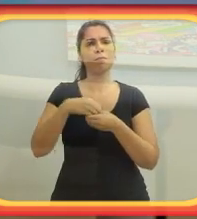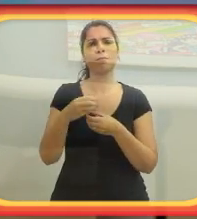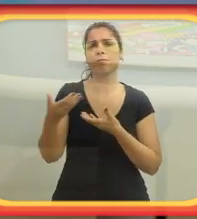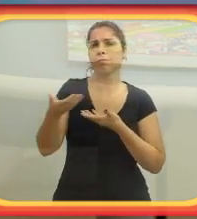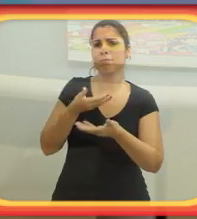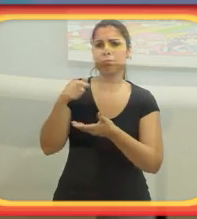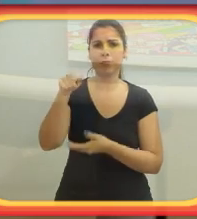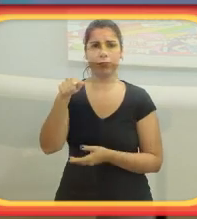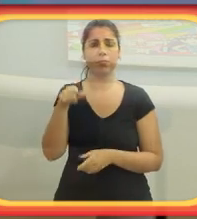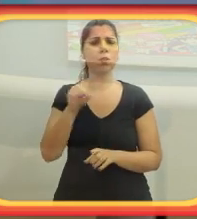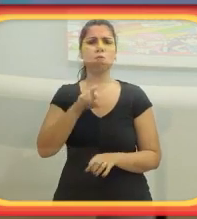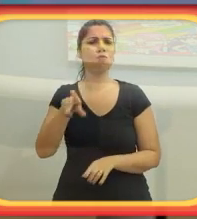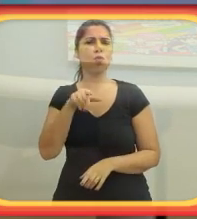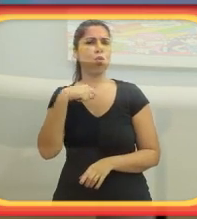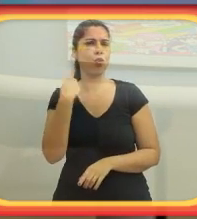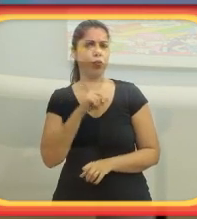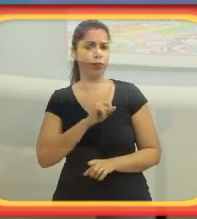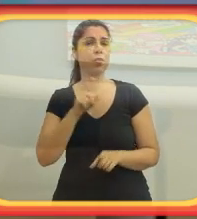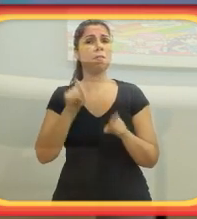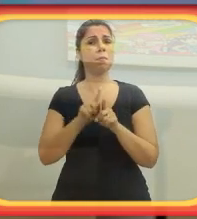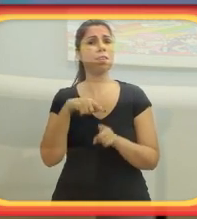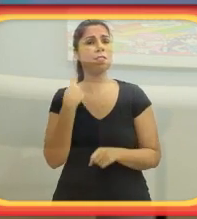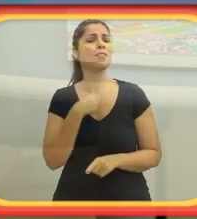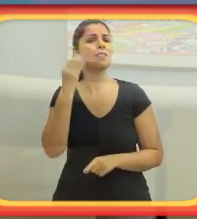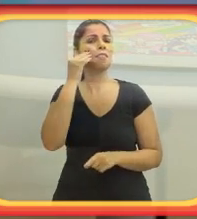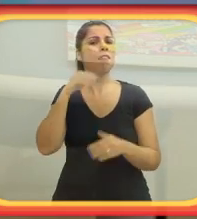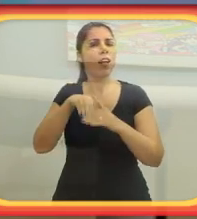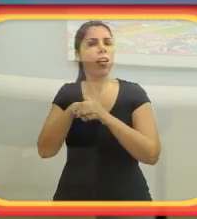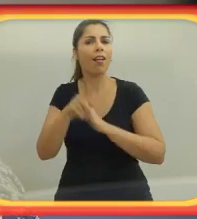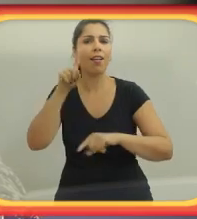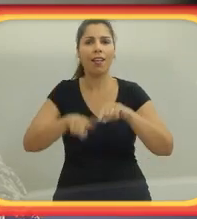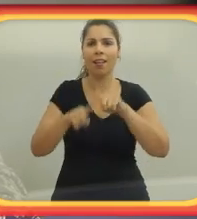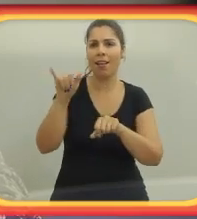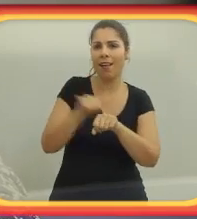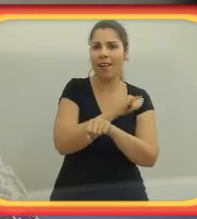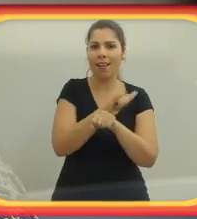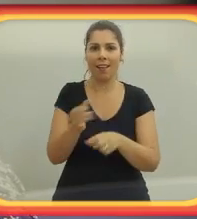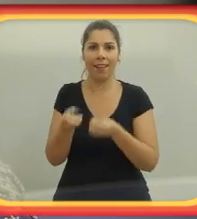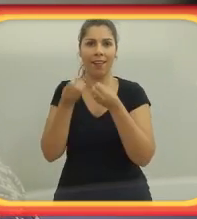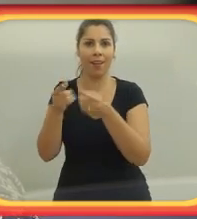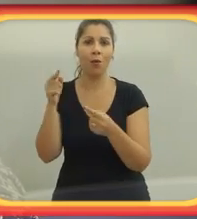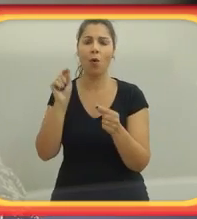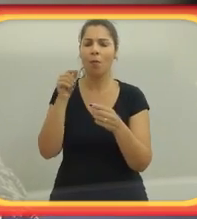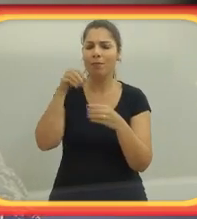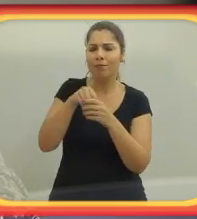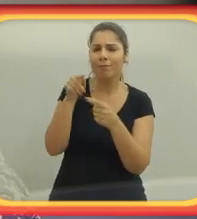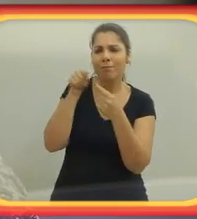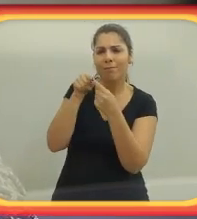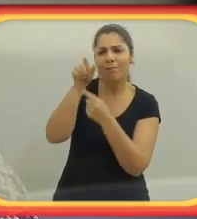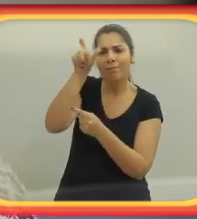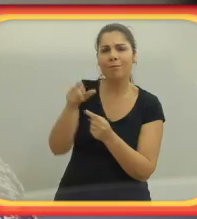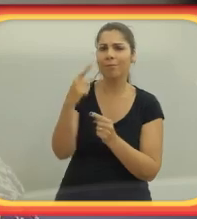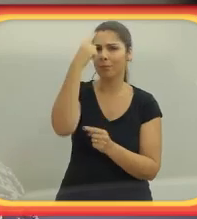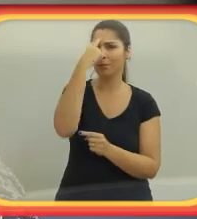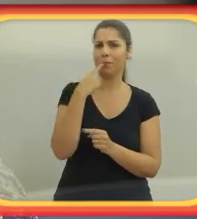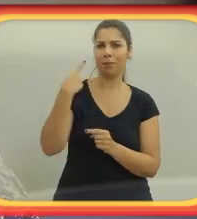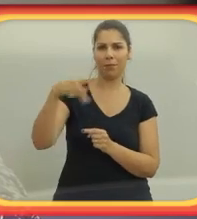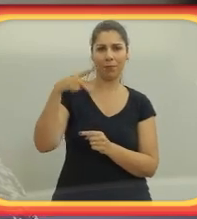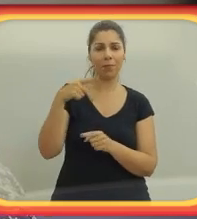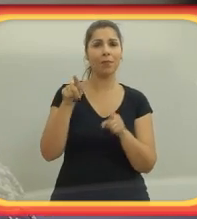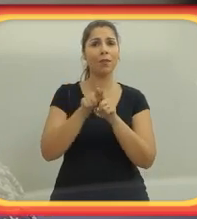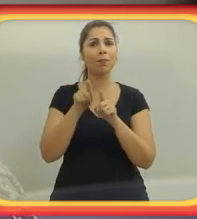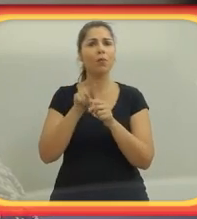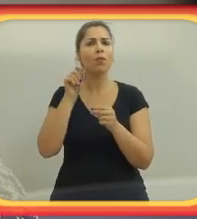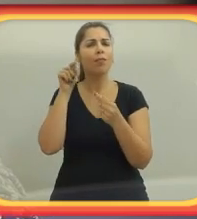família para saber mais sobre ela, para saber como o mediador ia lidar com ela, como os professores deveriam se dirigir a